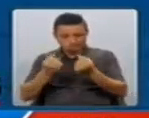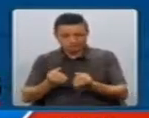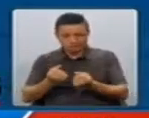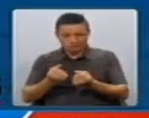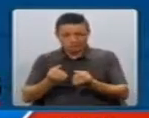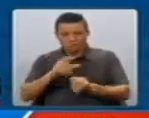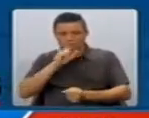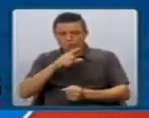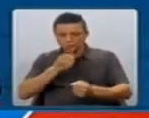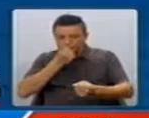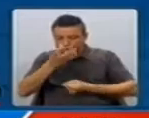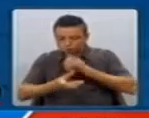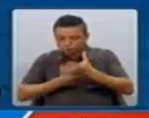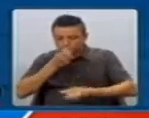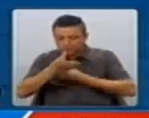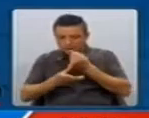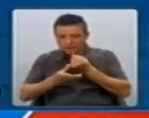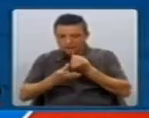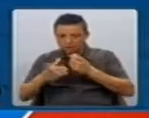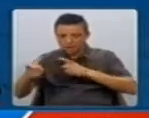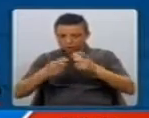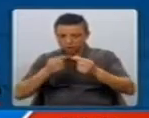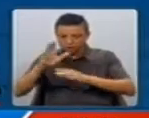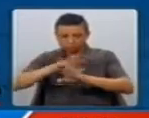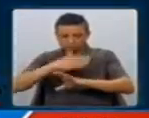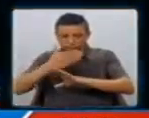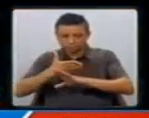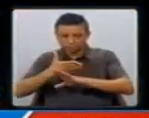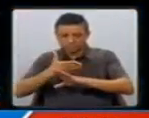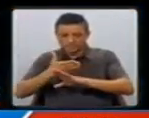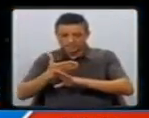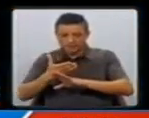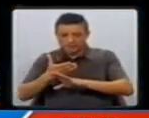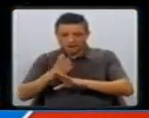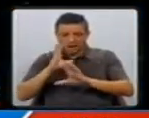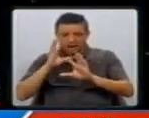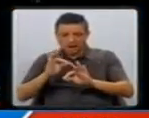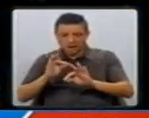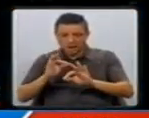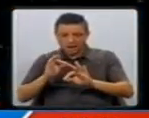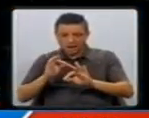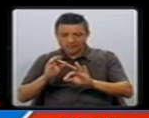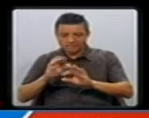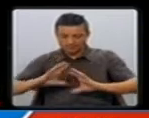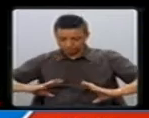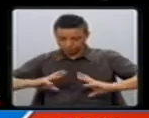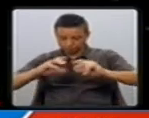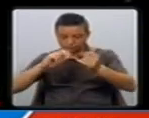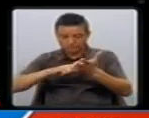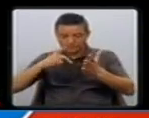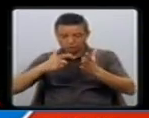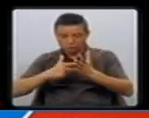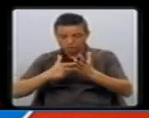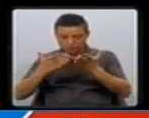de poder explicar essa grande formação estelar, porque isso de facto não interagiam. Eis que entra então a grande evolução tecnológica dos nossos